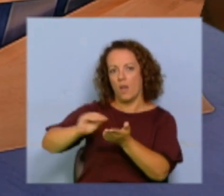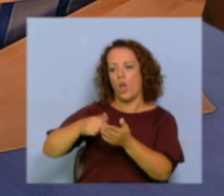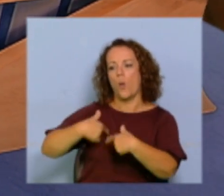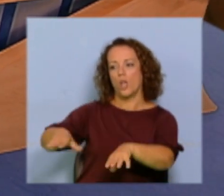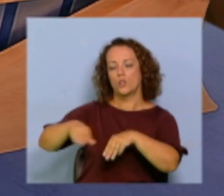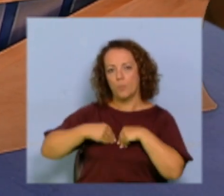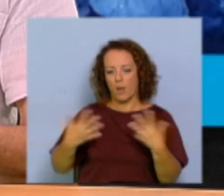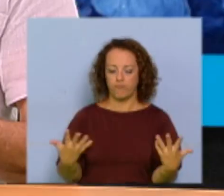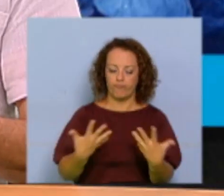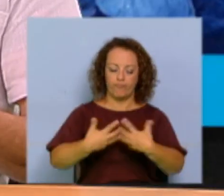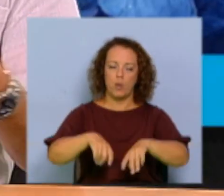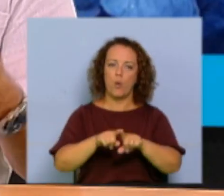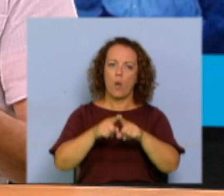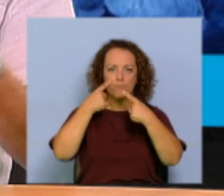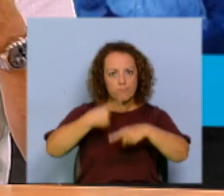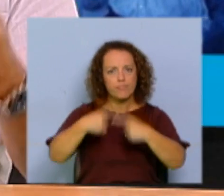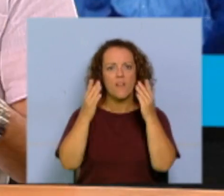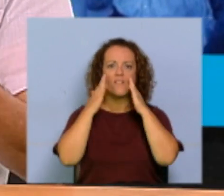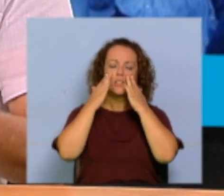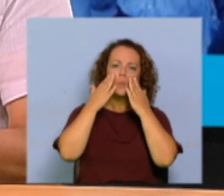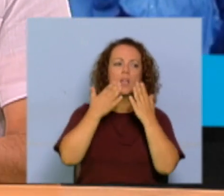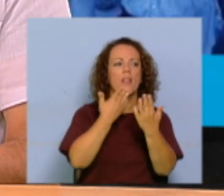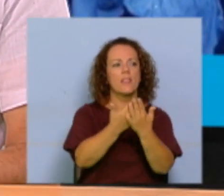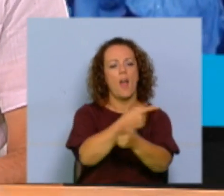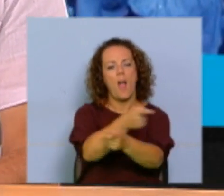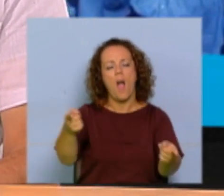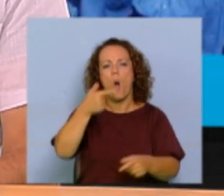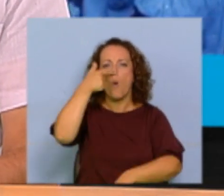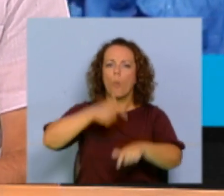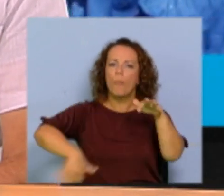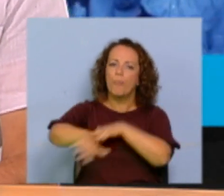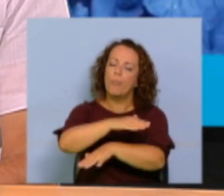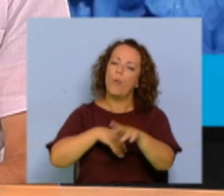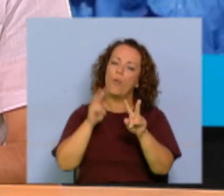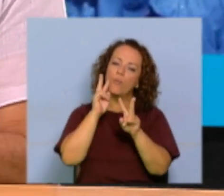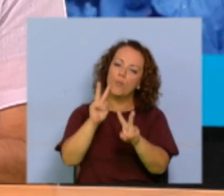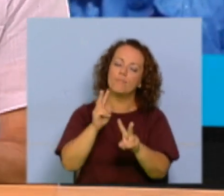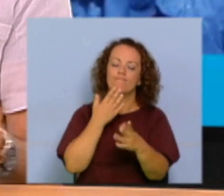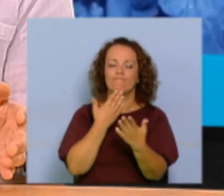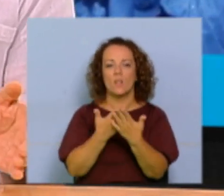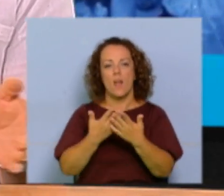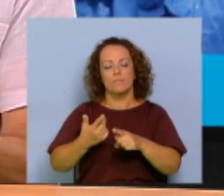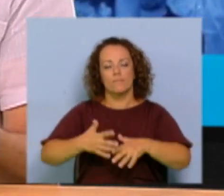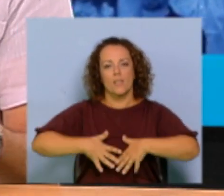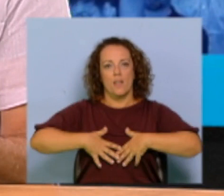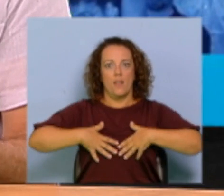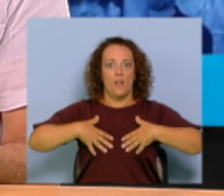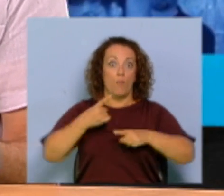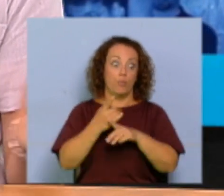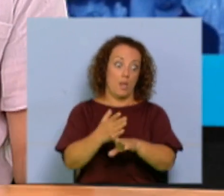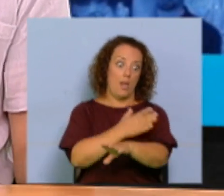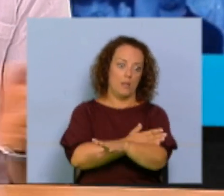ajudar a refletir o povo e dar um bocadinho de ânimo, eventualmente, ao povo neste período complicado, que se desenhava complicado em